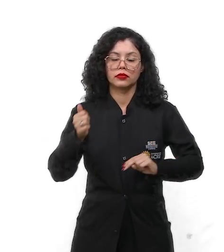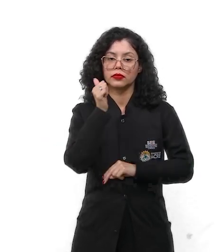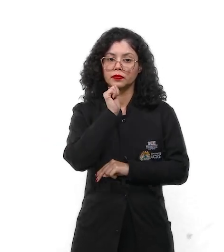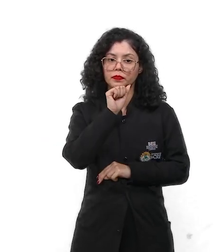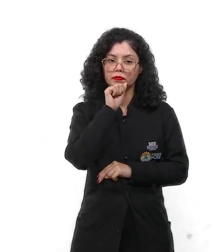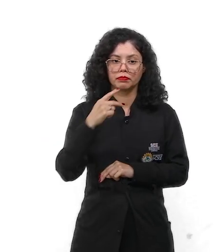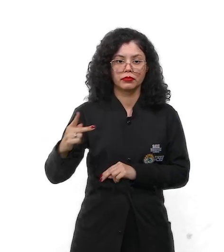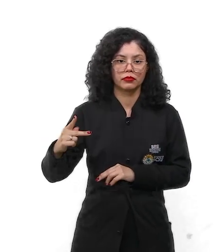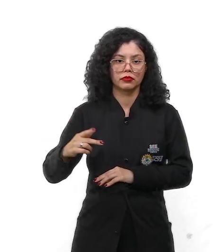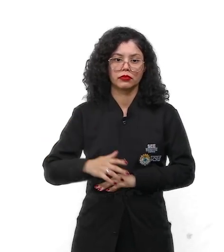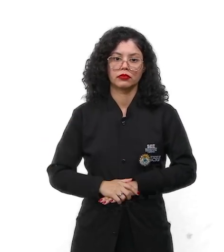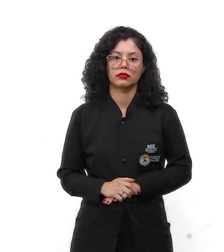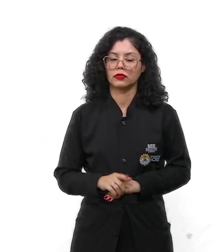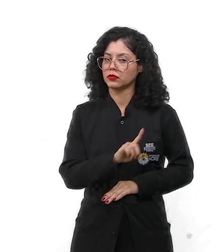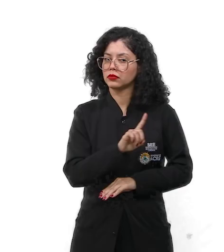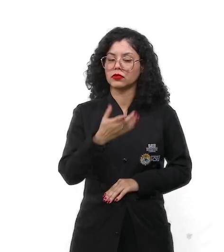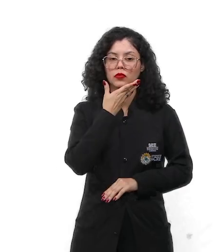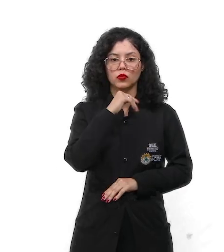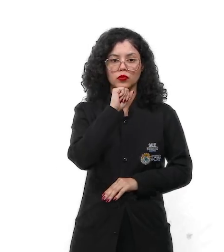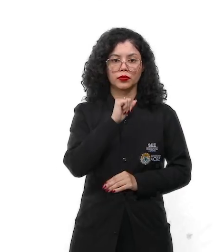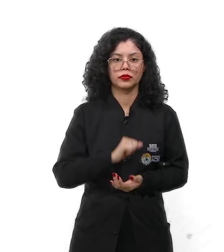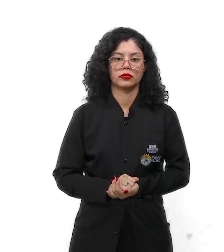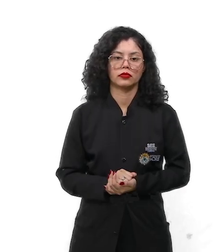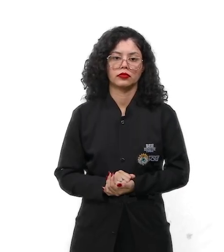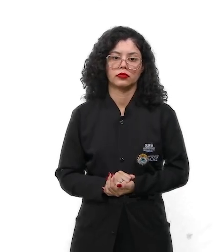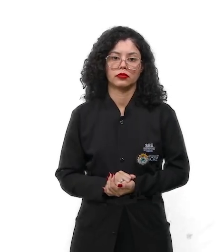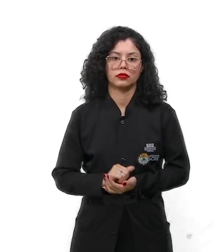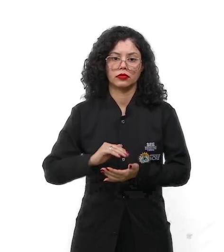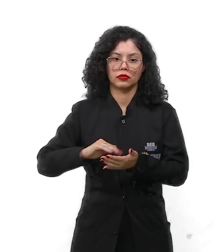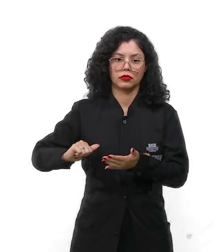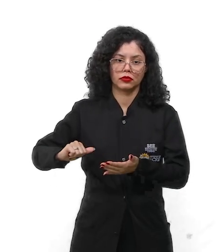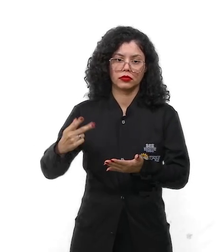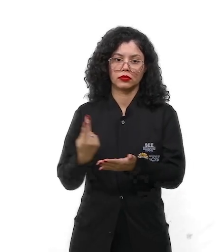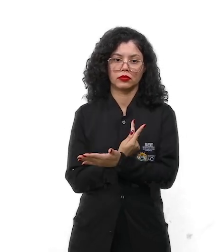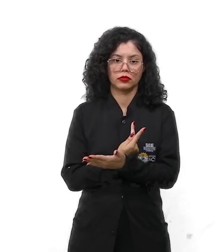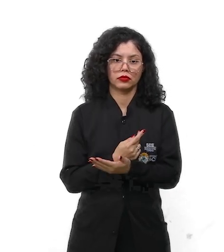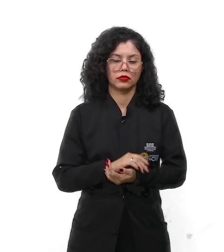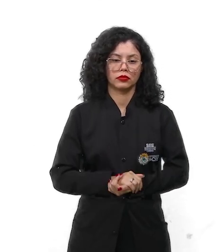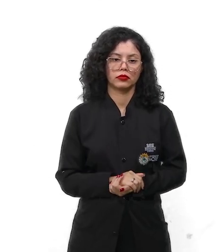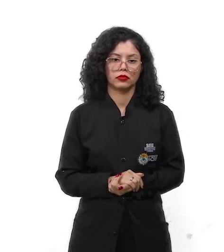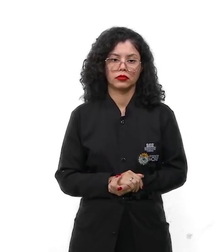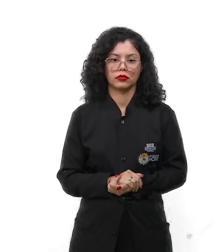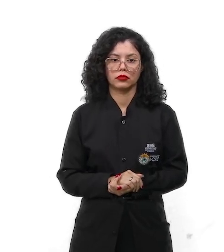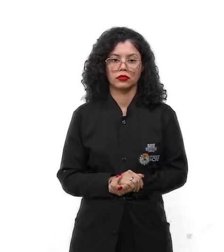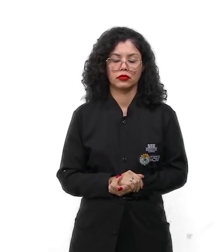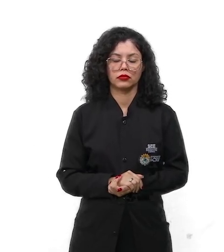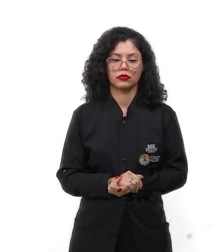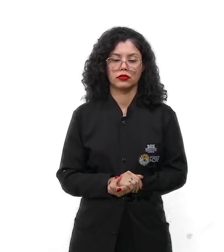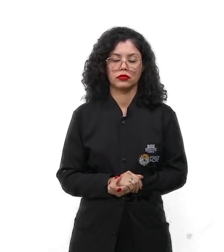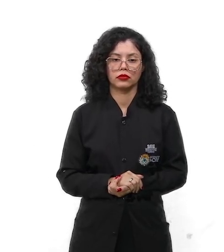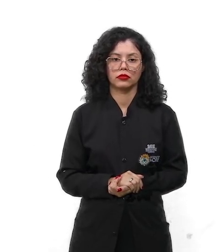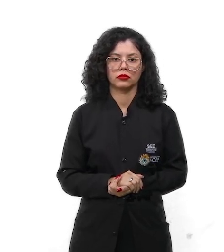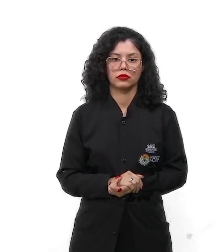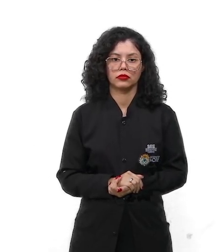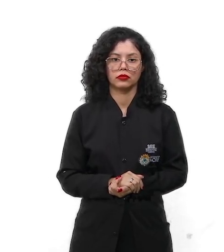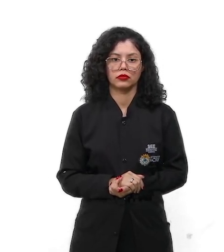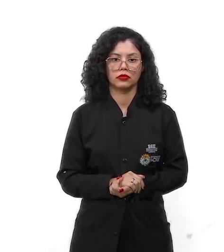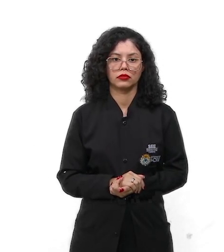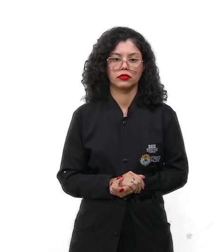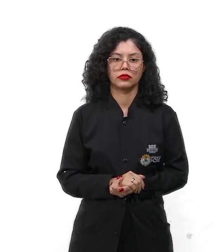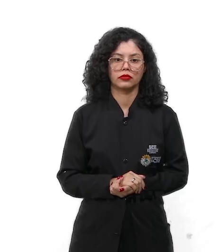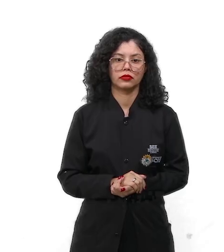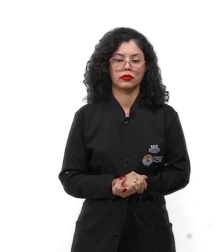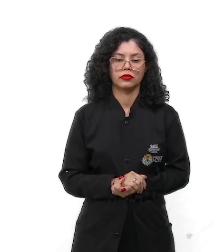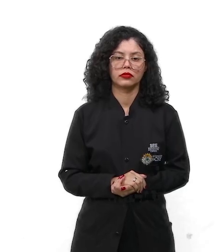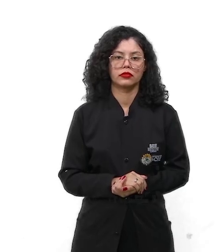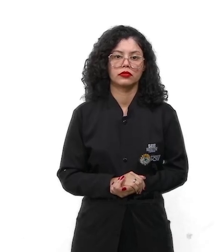dela e não do pai dela. Então, a irmã e a tia aqui estão fora, tá? Aliás, a